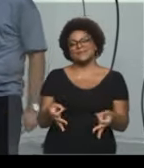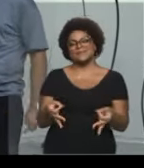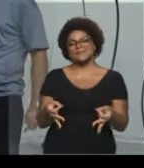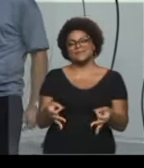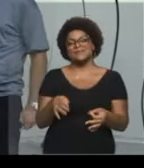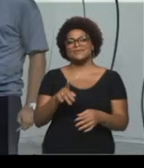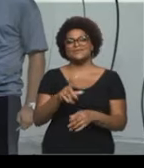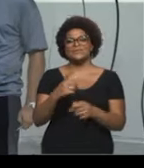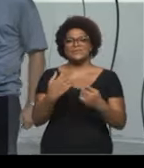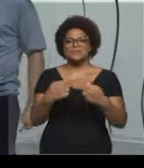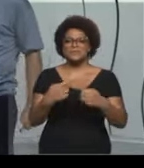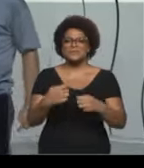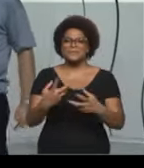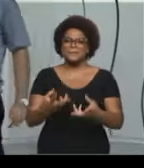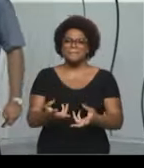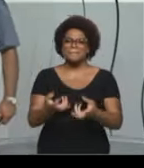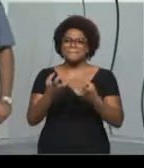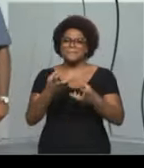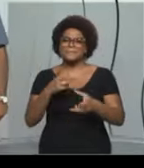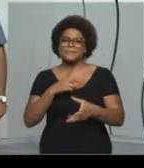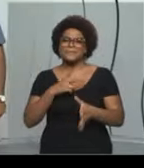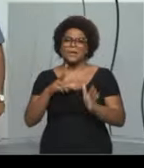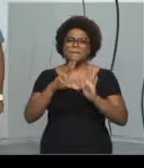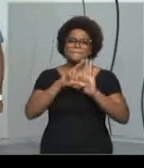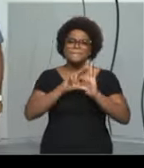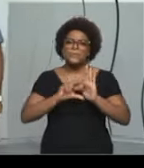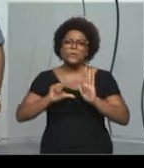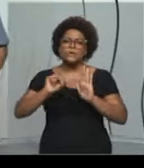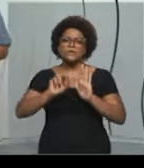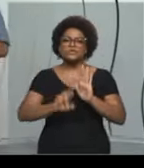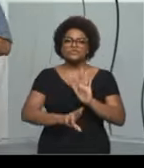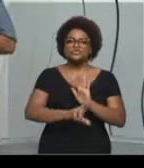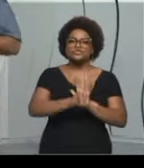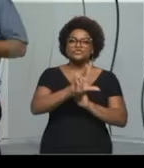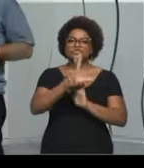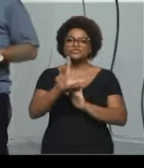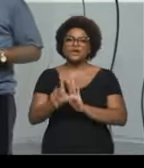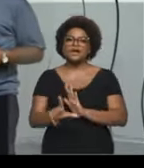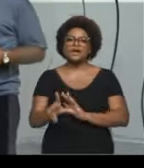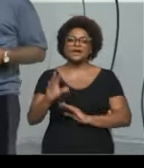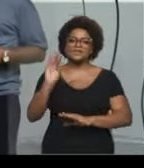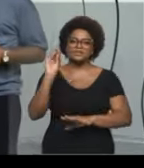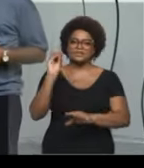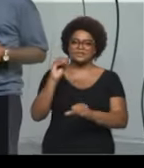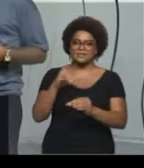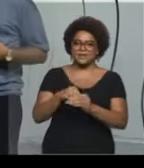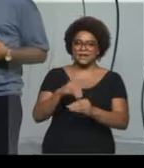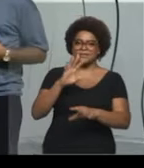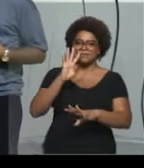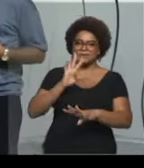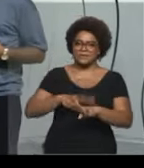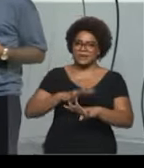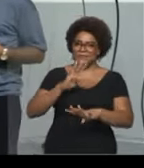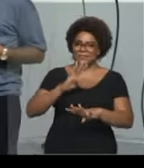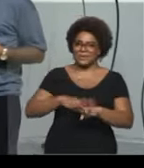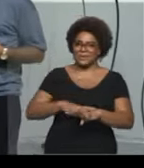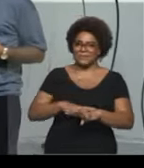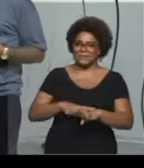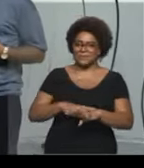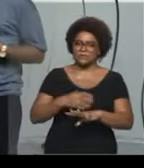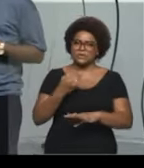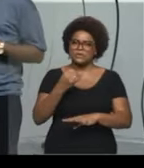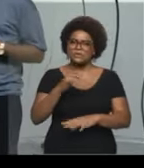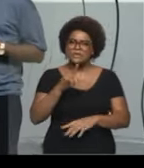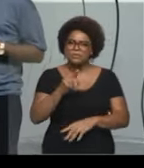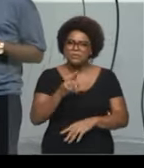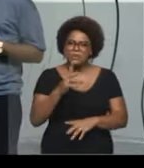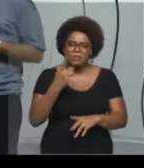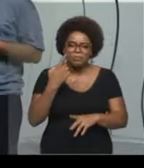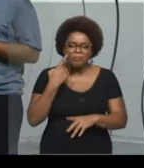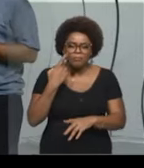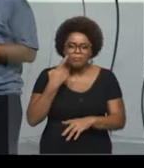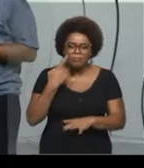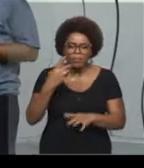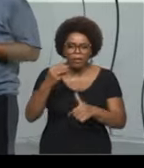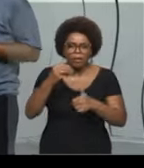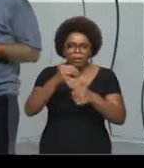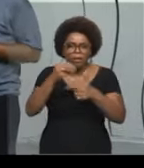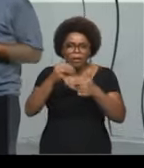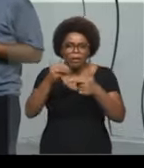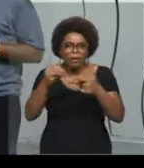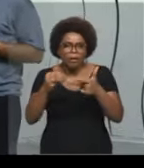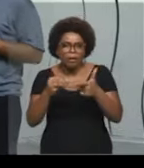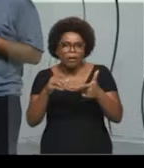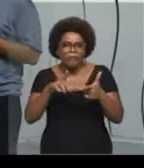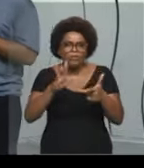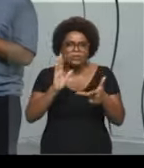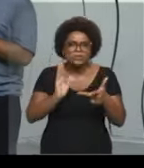existem modelos diferentes na matemática. E aí, justamente, quando vier uma questão do Enem, você saber onde que você